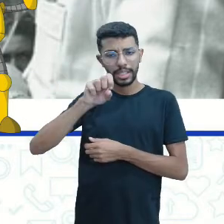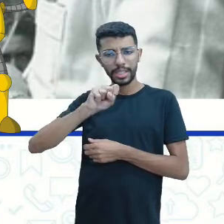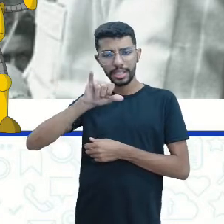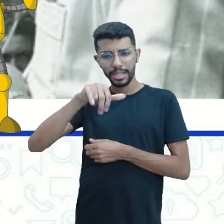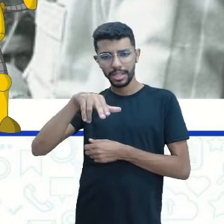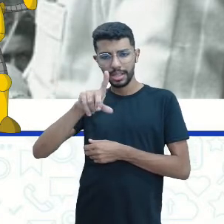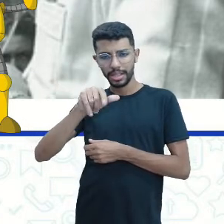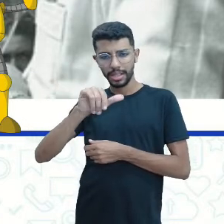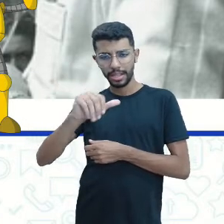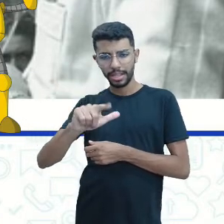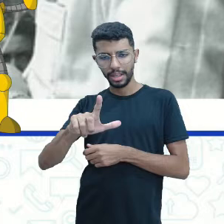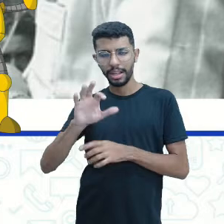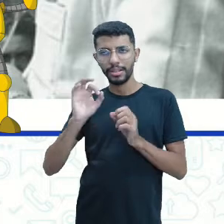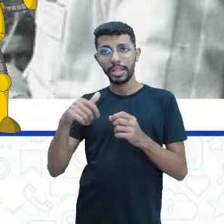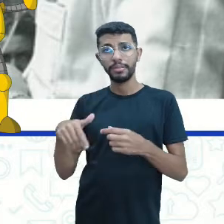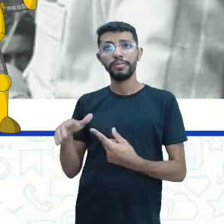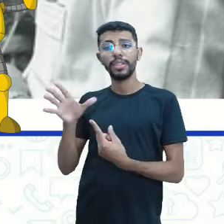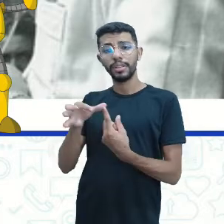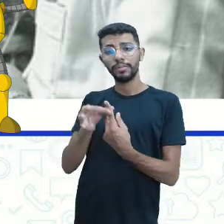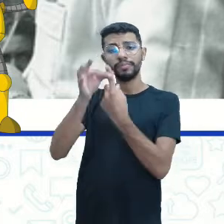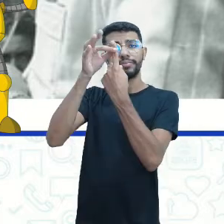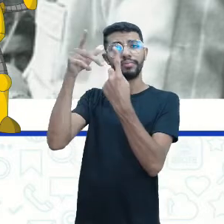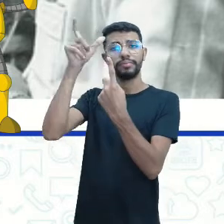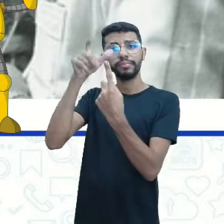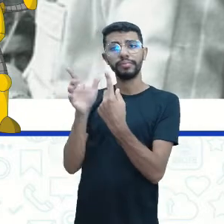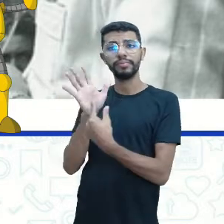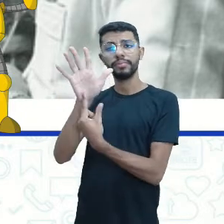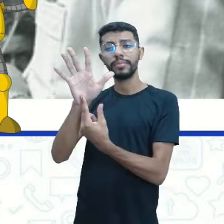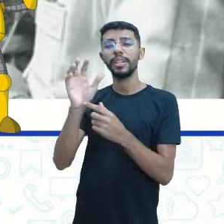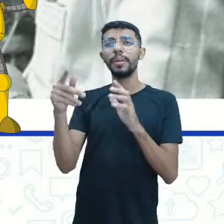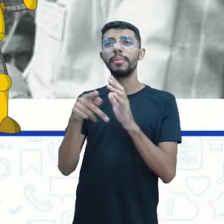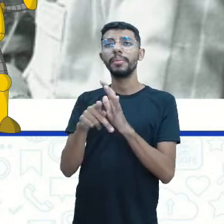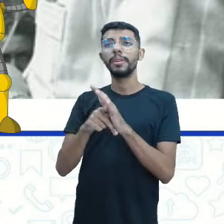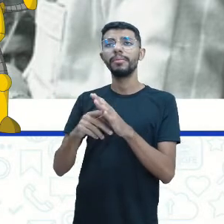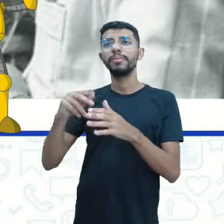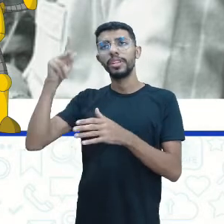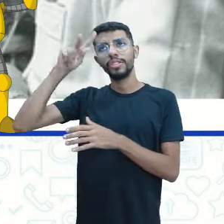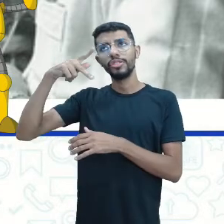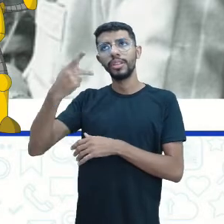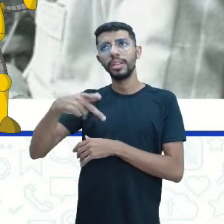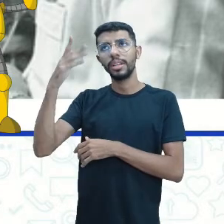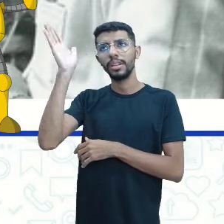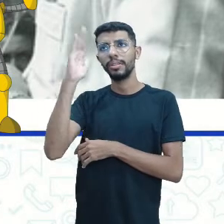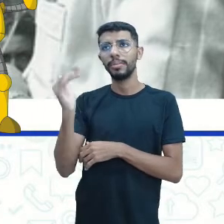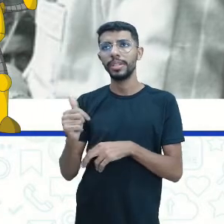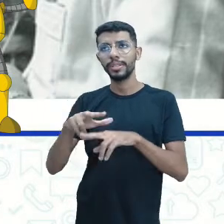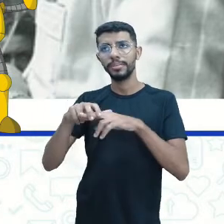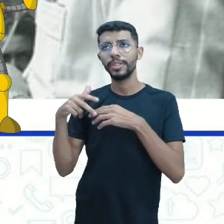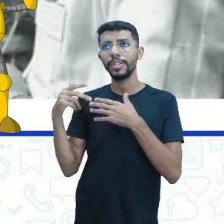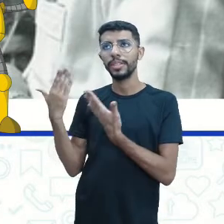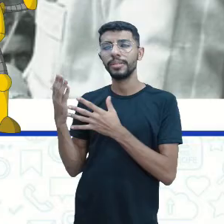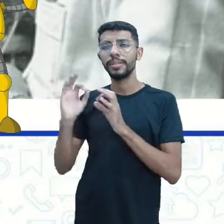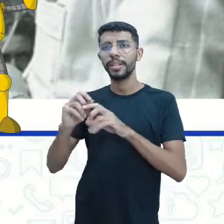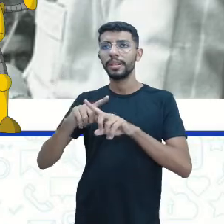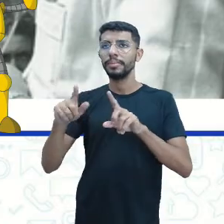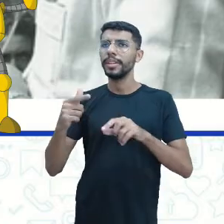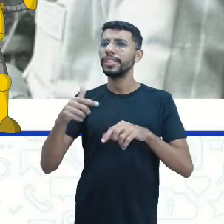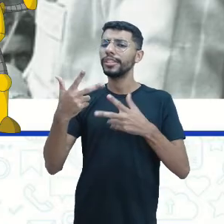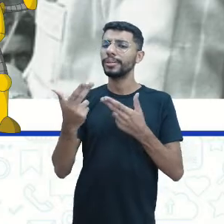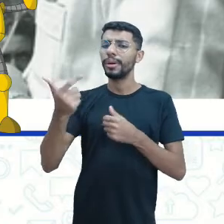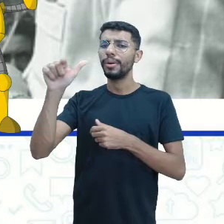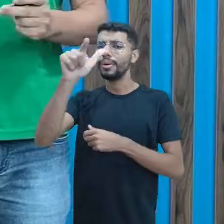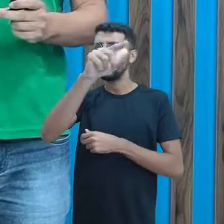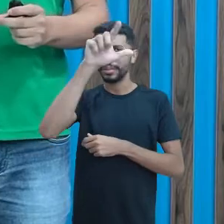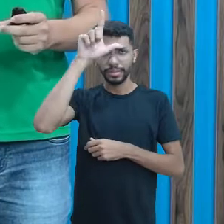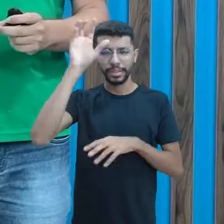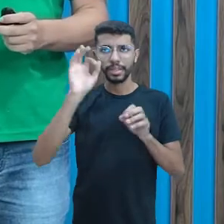fato, se destacou na história política do Brasil a partir daí, tá certo? E muitas outras lideranças também, mas enfim, o que importa é a